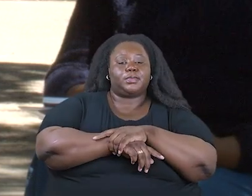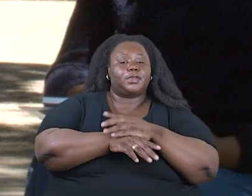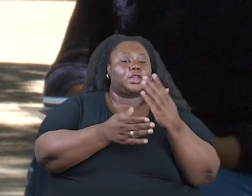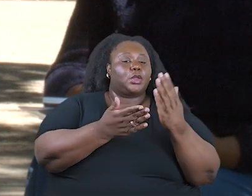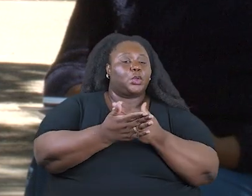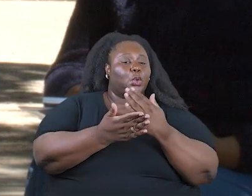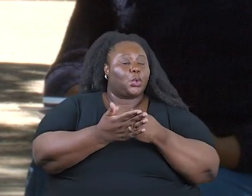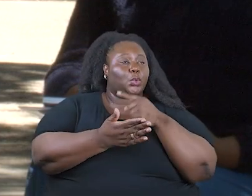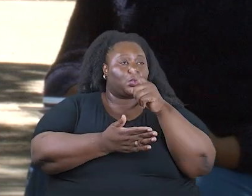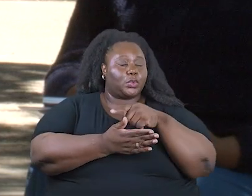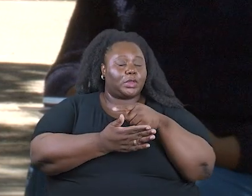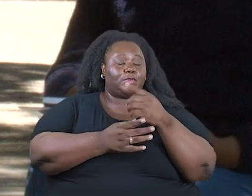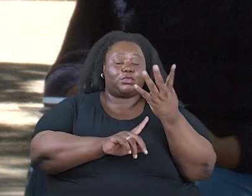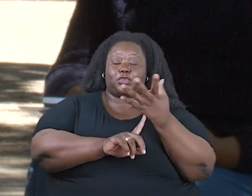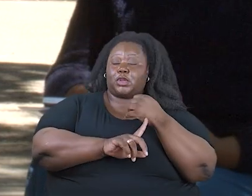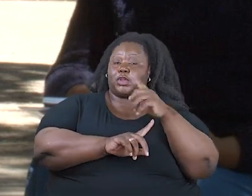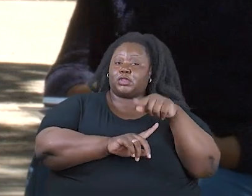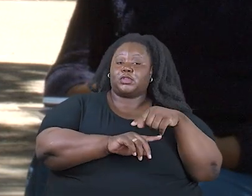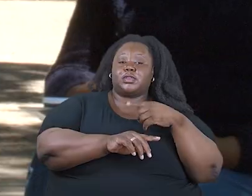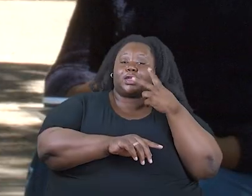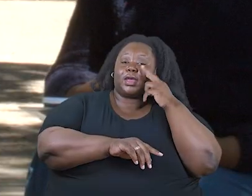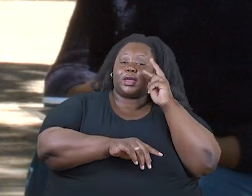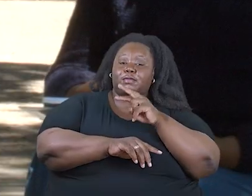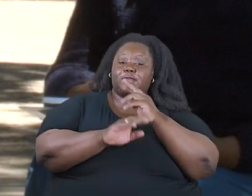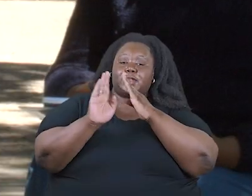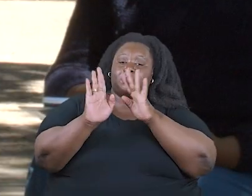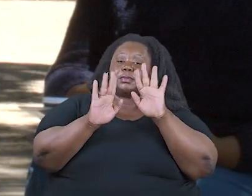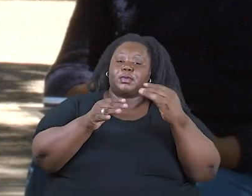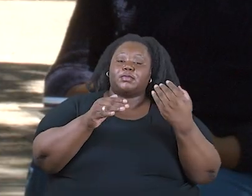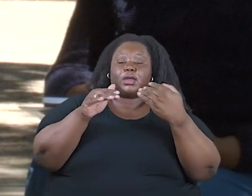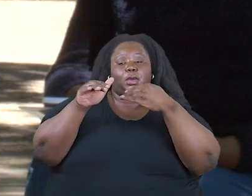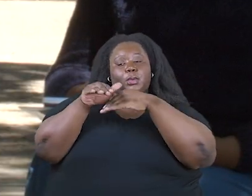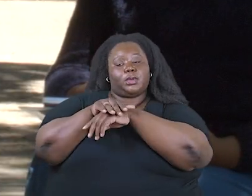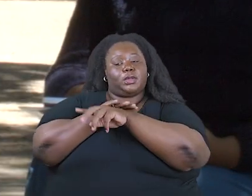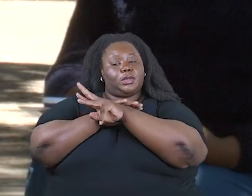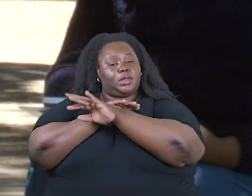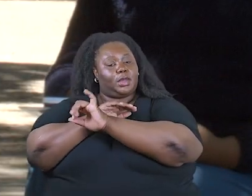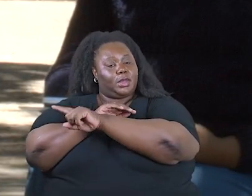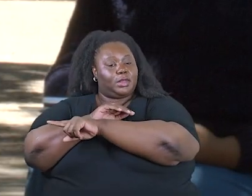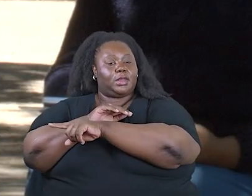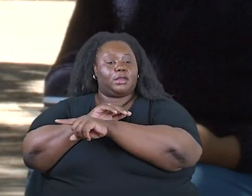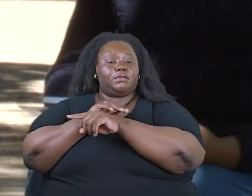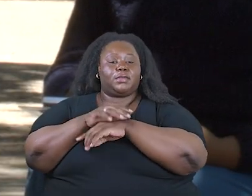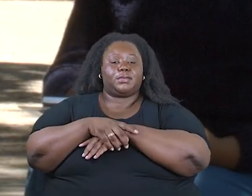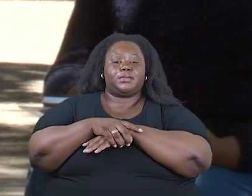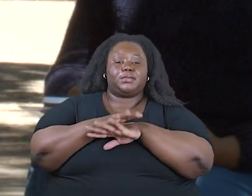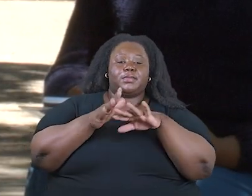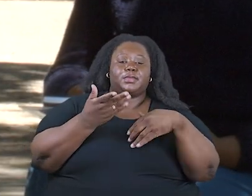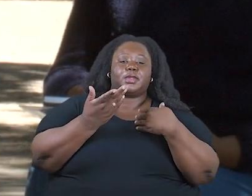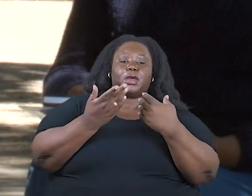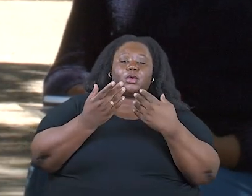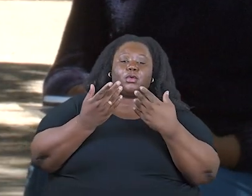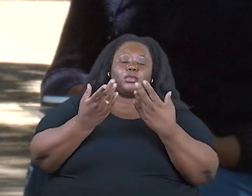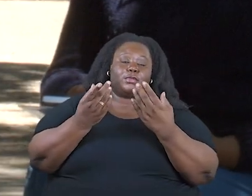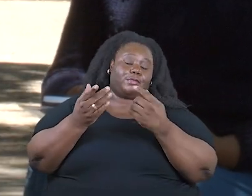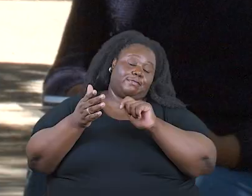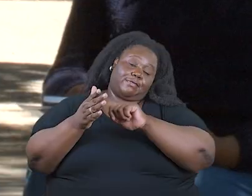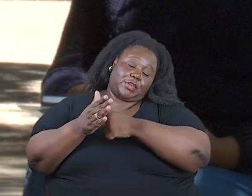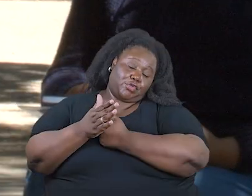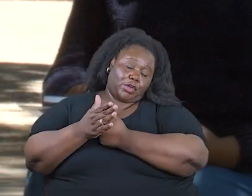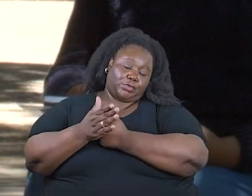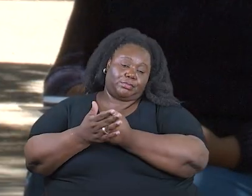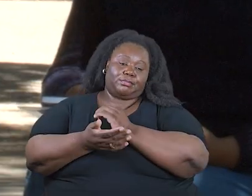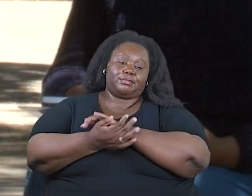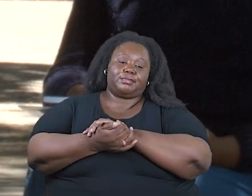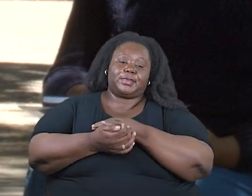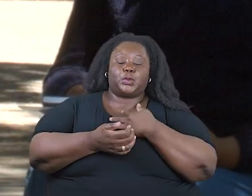de artista são consultados na biblioteca, mas eles ficam guardados no cofre da reserva técnica. E aí o cofre estava fechado. Aí